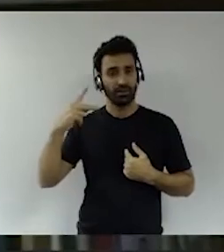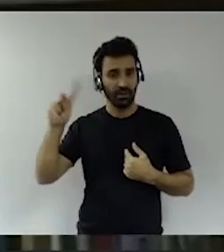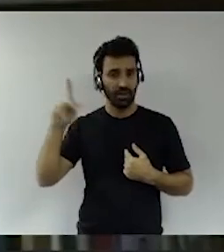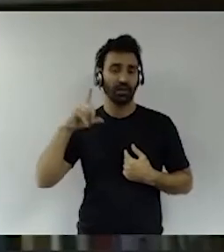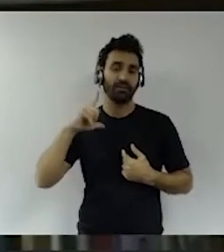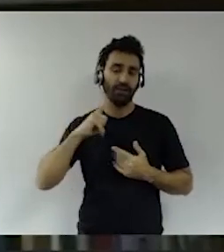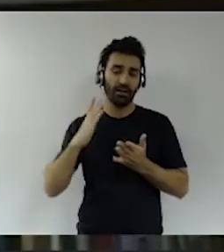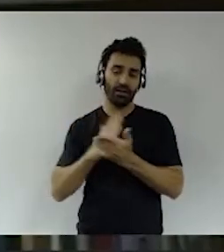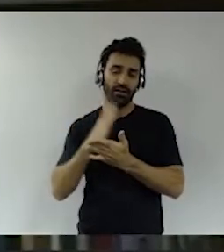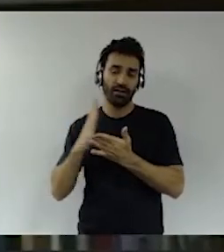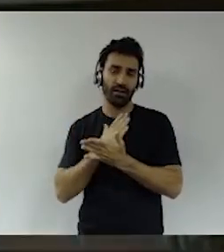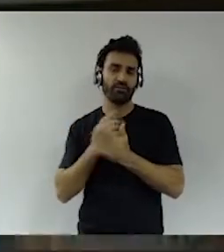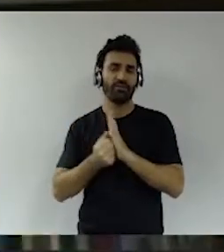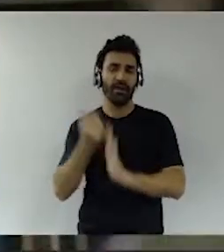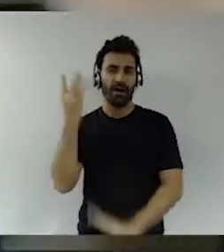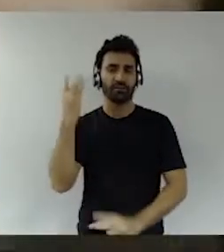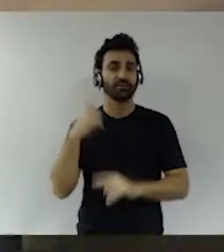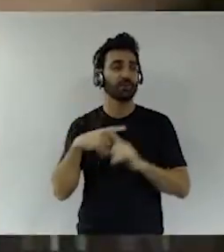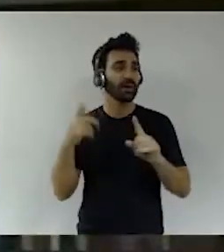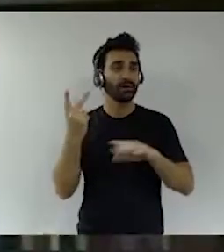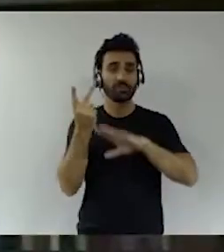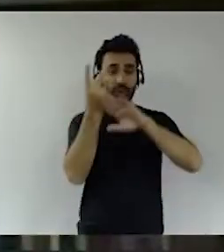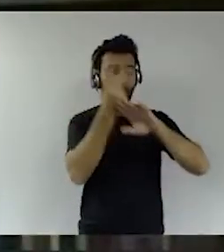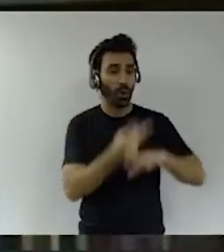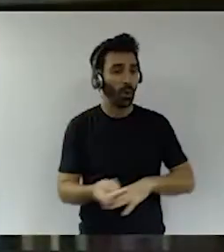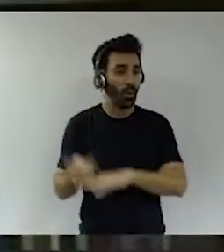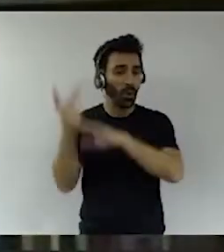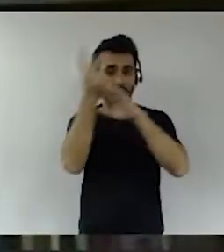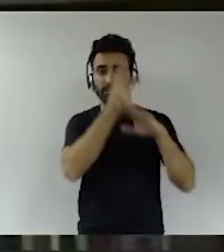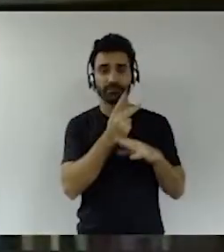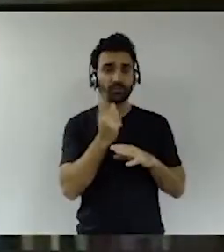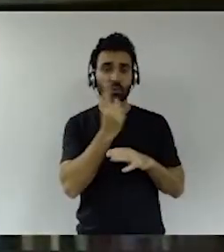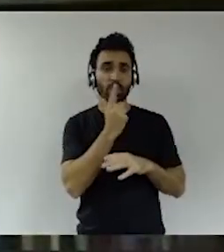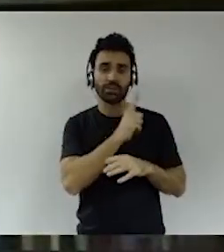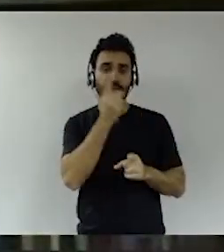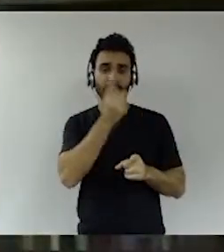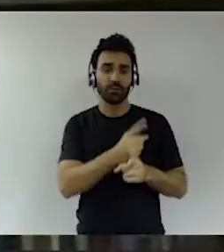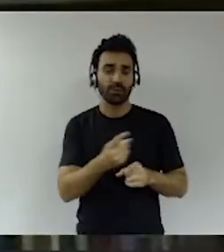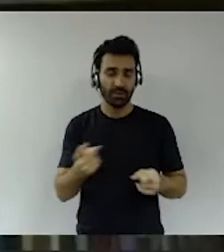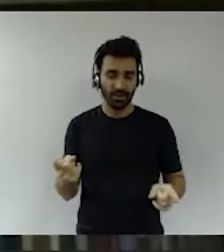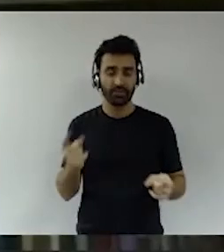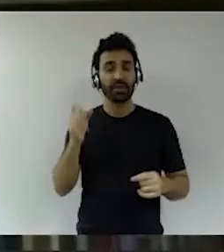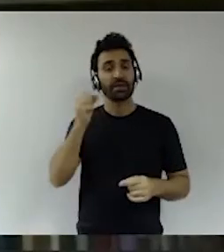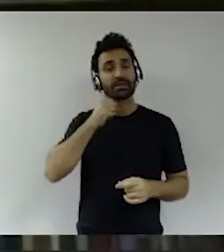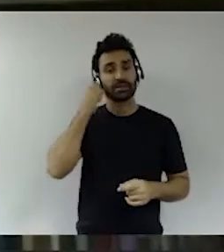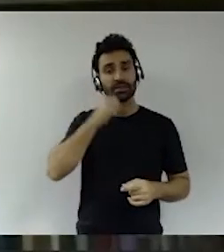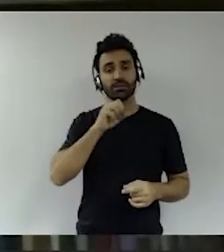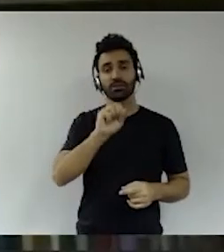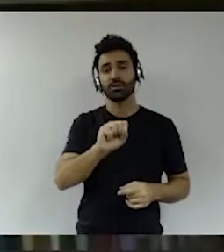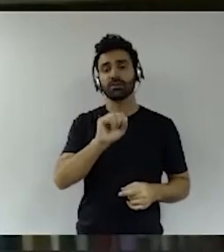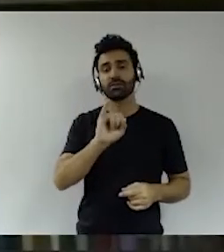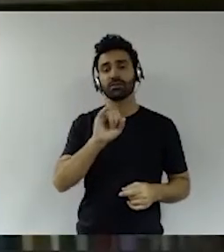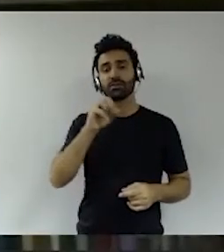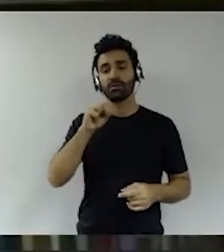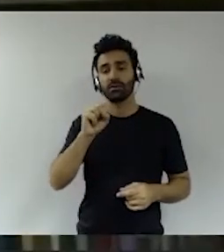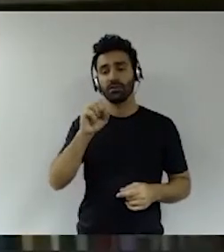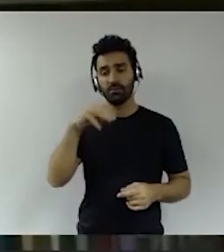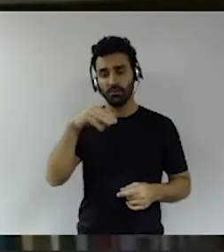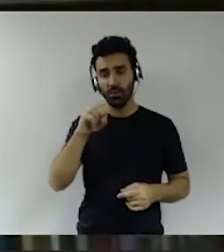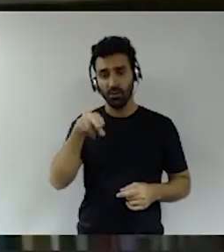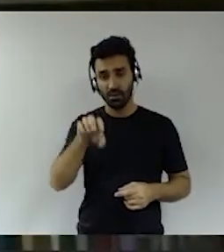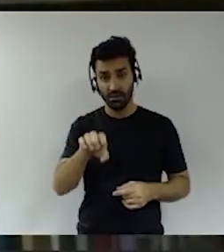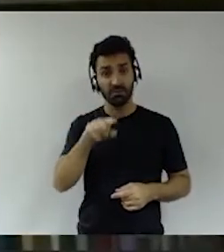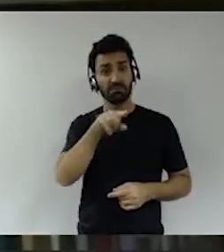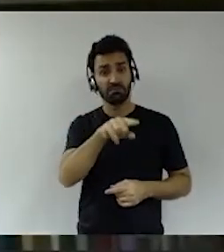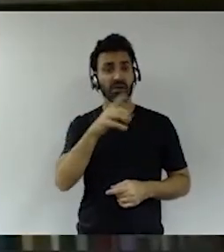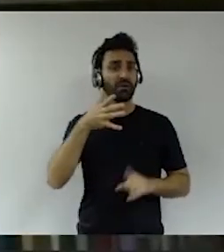obra bastante grande, mas não achei, se perdeu aqui. Senadora Simone, também achei uma fala muito